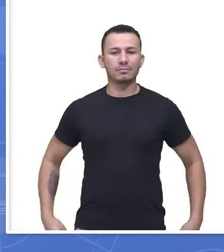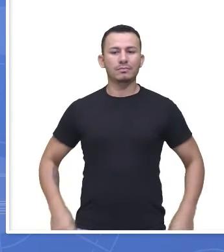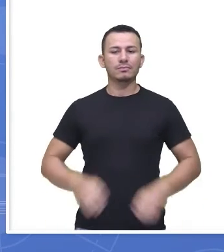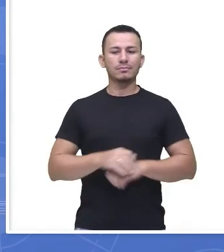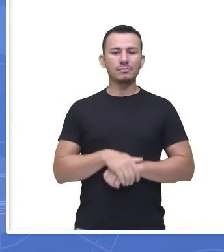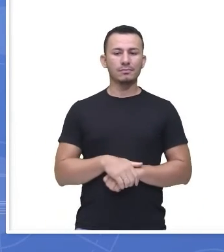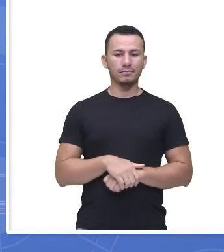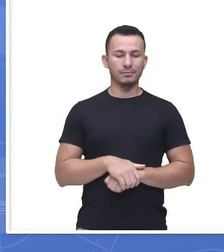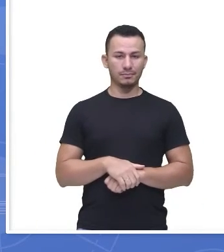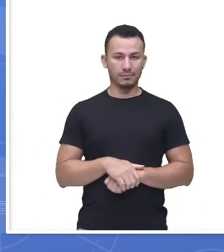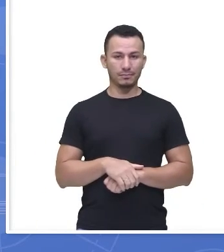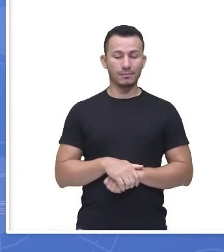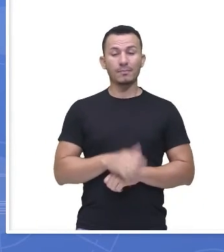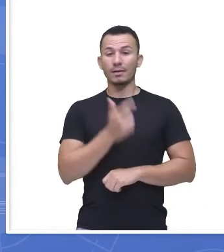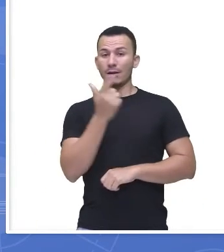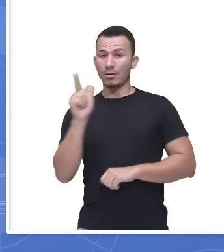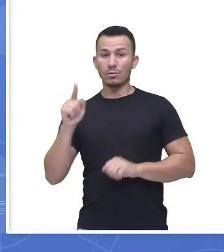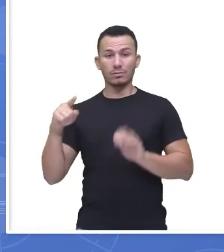para a próxima.